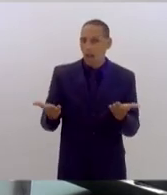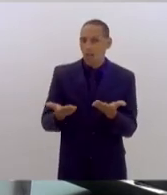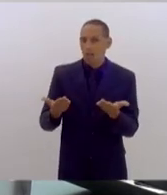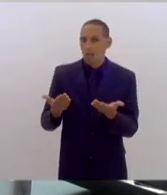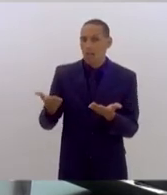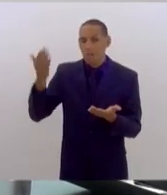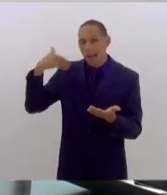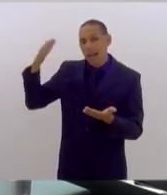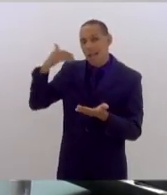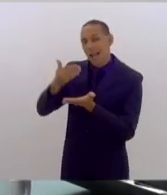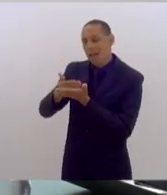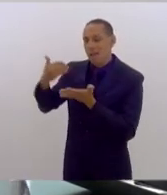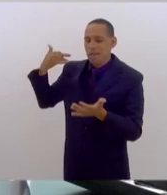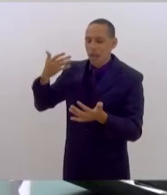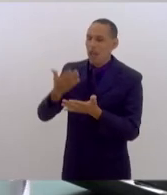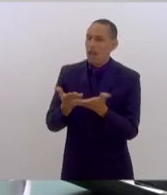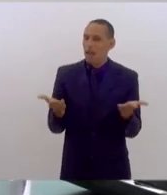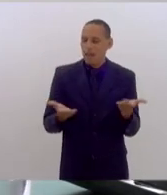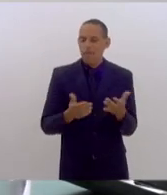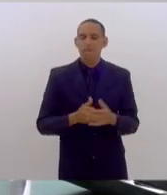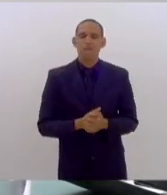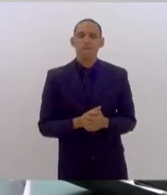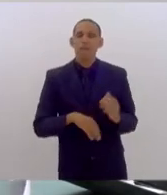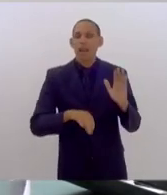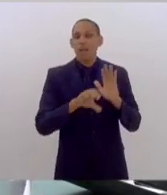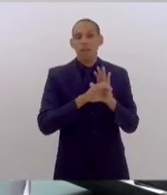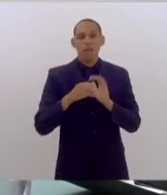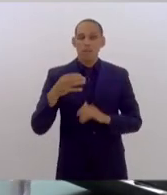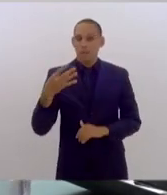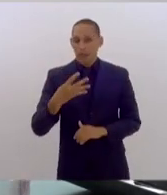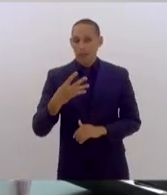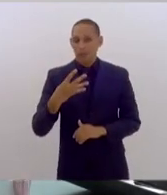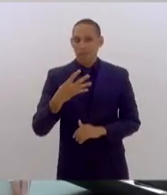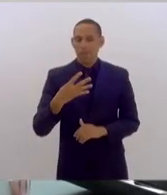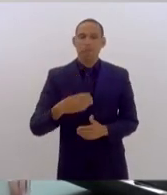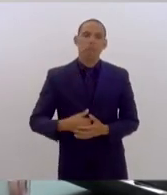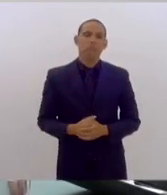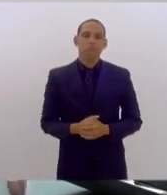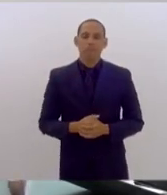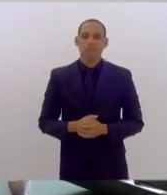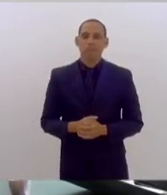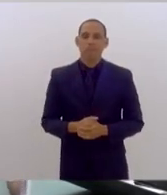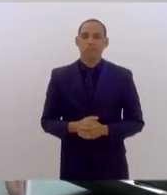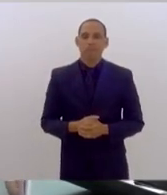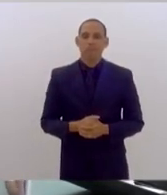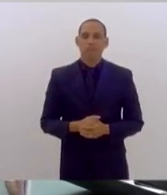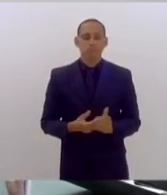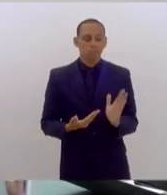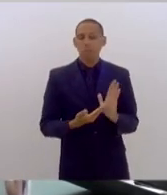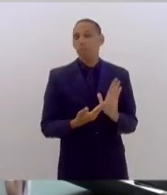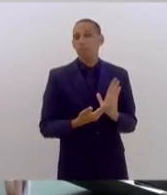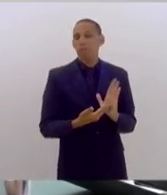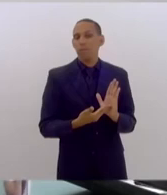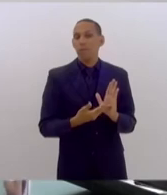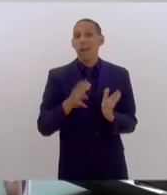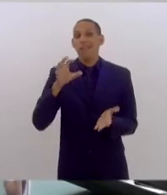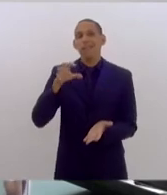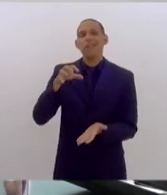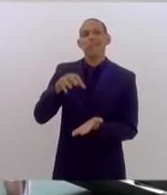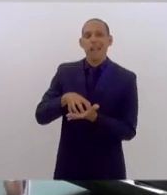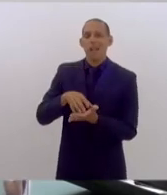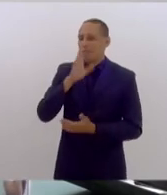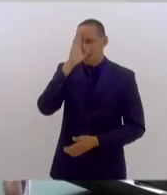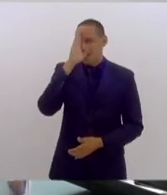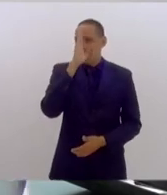Depois nós já vendi muito tempo e aí chega no capítulo 4 é o capítulo é digamos assim mais central do